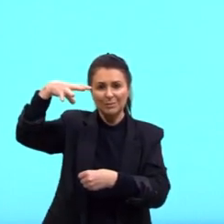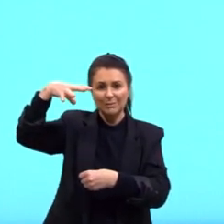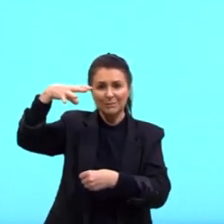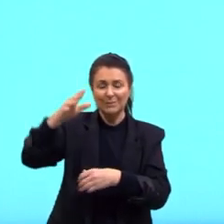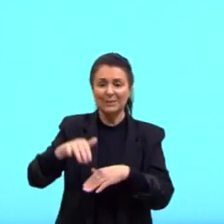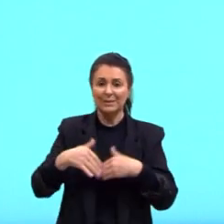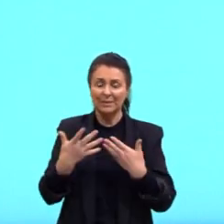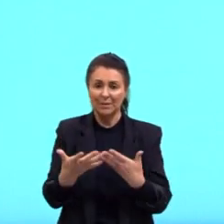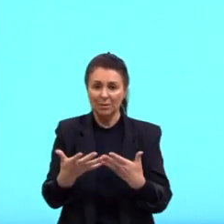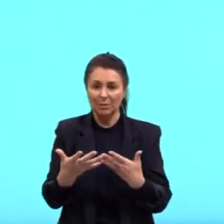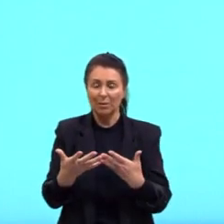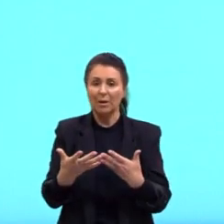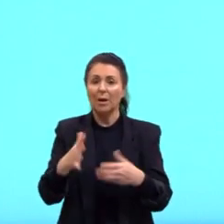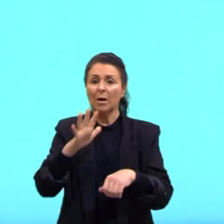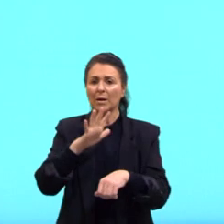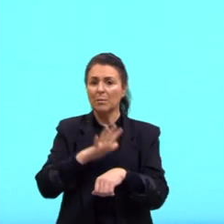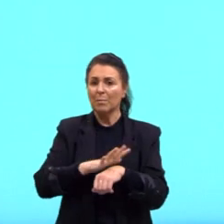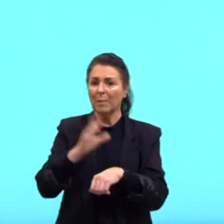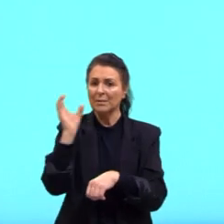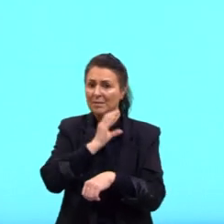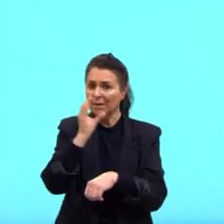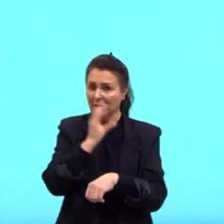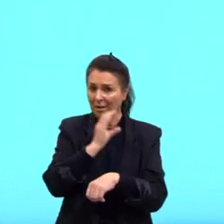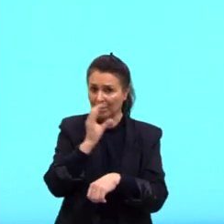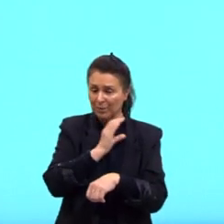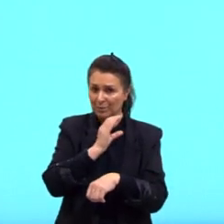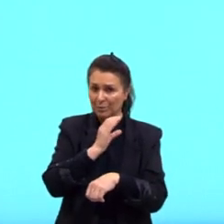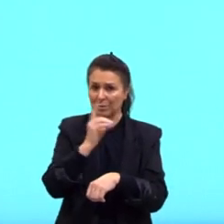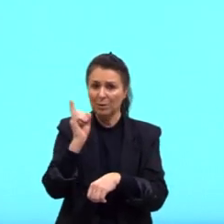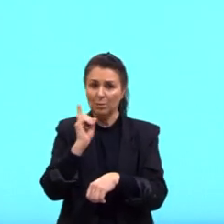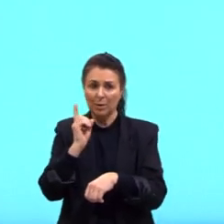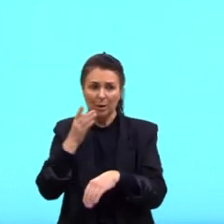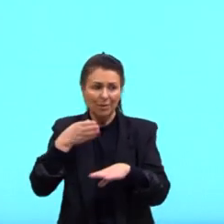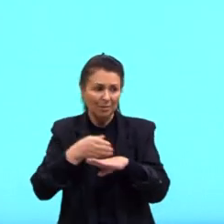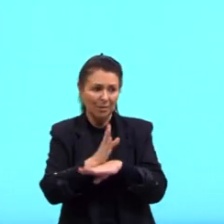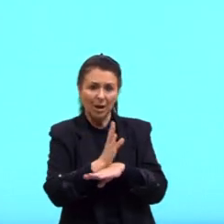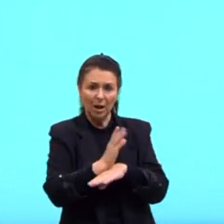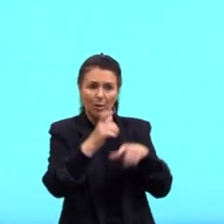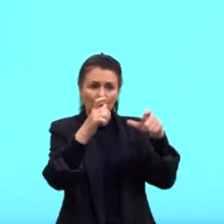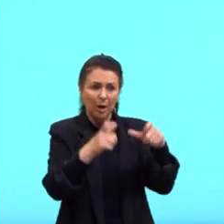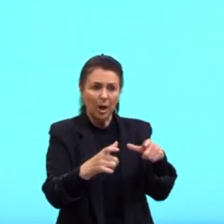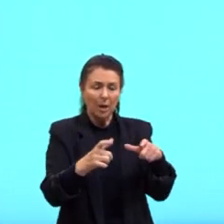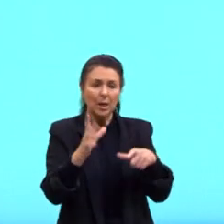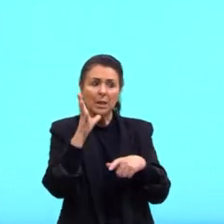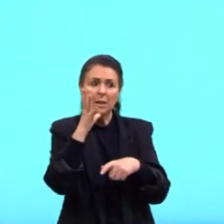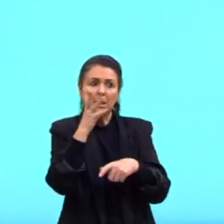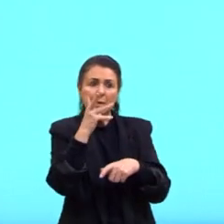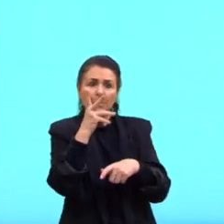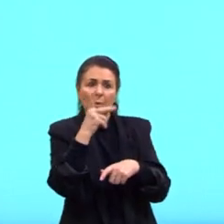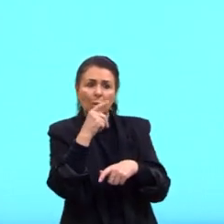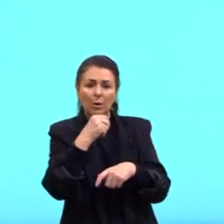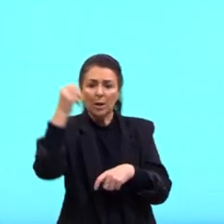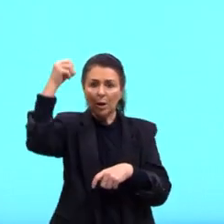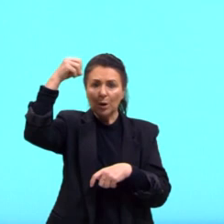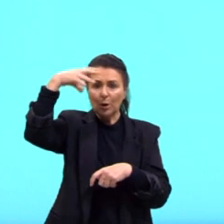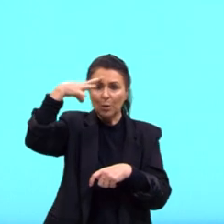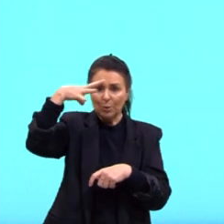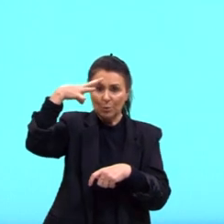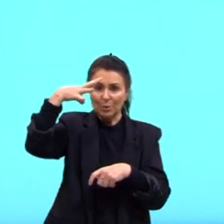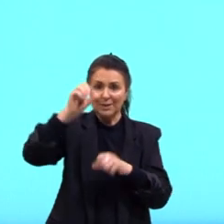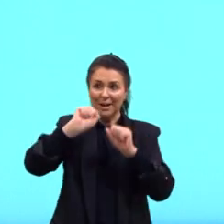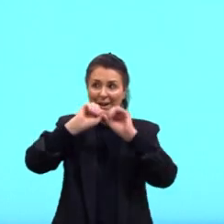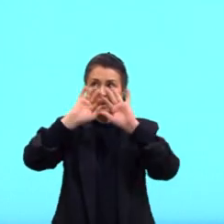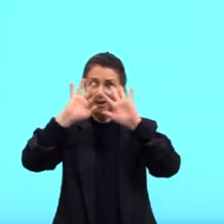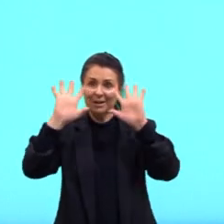Então eu quero que seja o mais rápido possível não quero entrar num lugar e demorar para minha luz voltará para o óculos voltar a